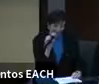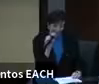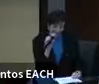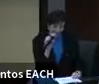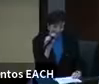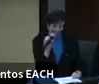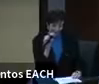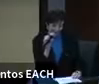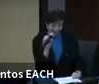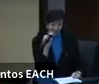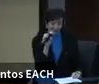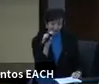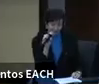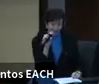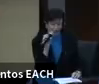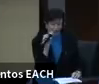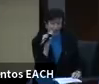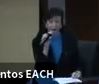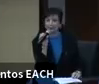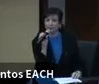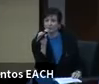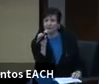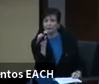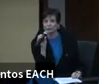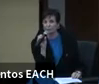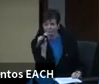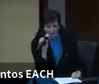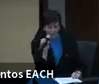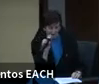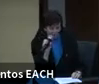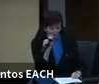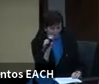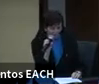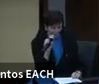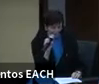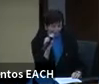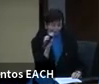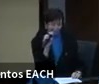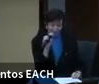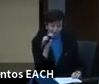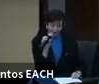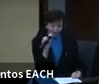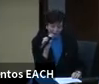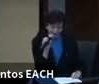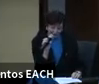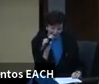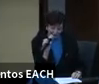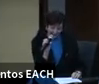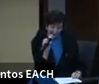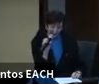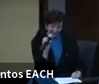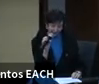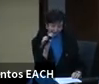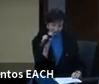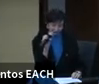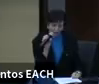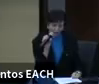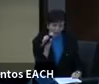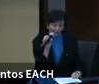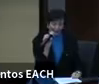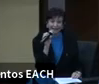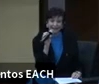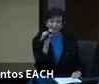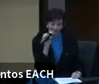olhamos à frente e pensamos em diagnosticar o que é possível do porvir. E quando pensamos em lazer, trazemos